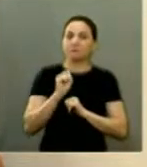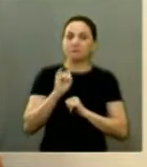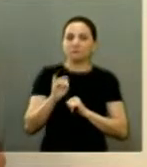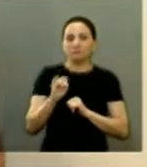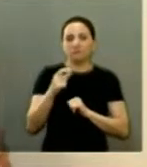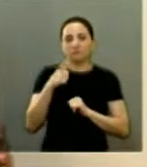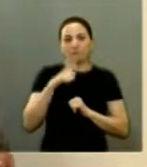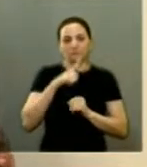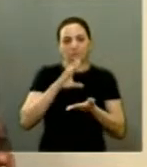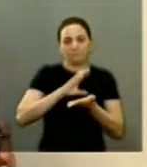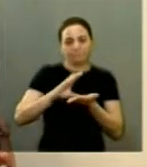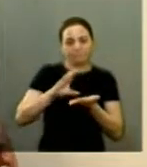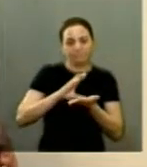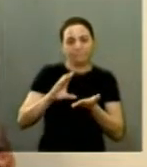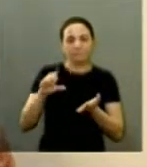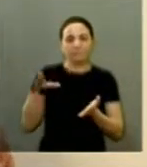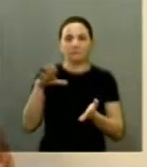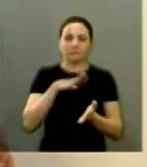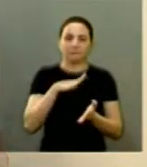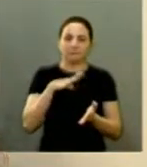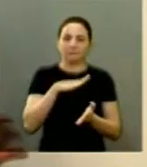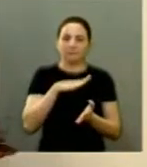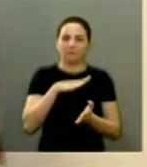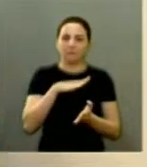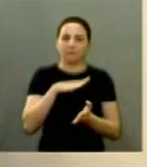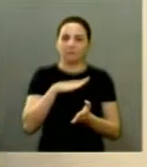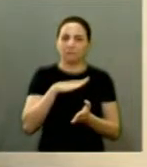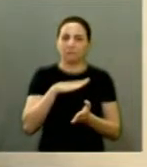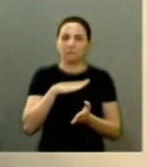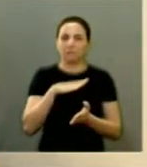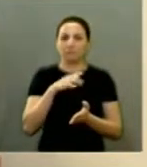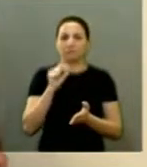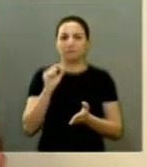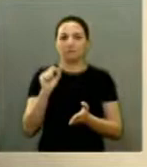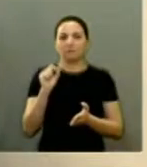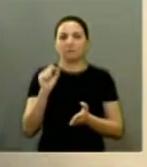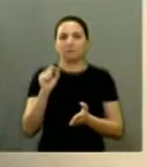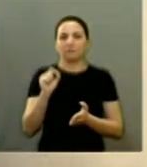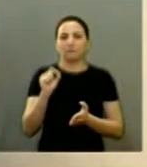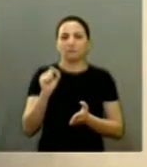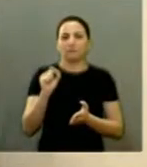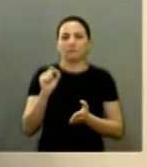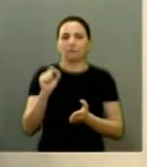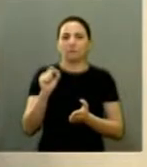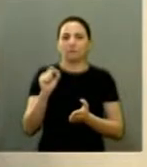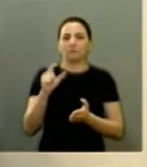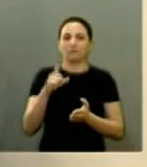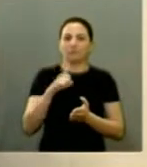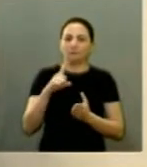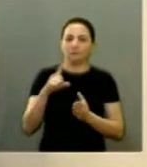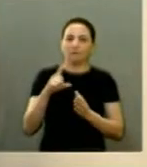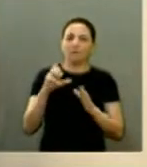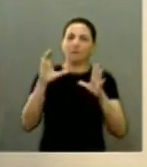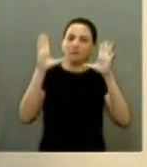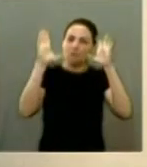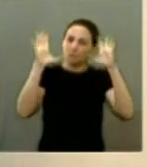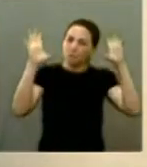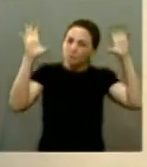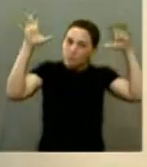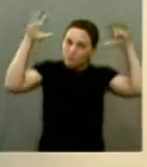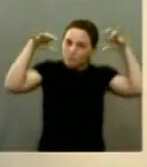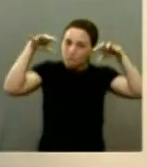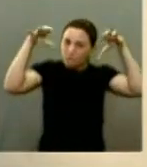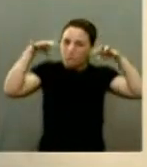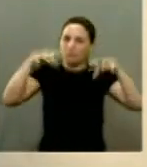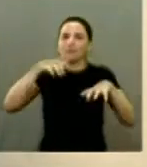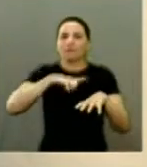esses investimentos, nossa cidade também não está cercada, coberta de nuvens que choveram, né? Que